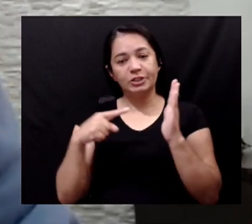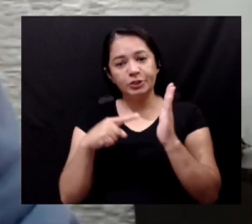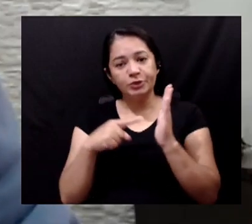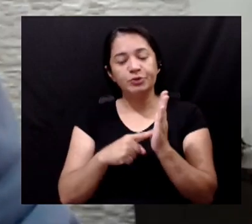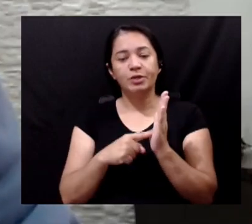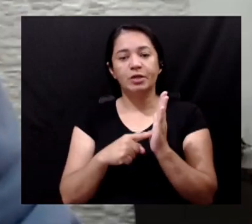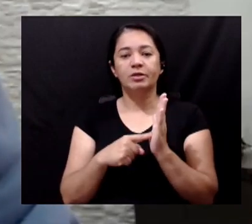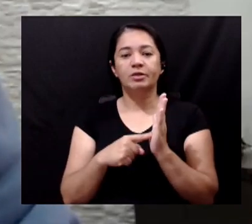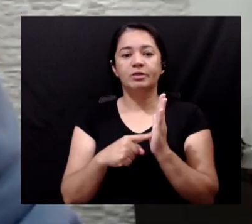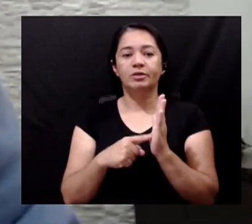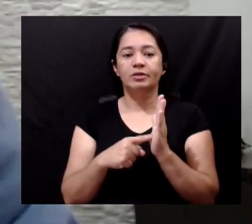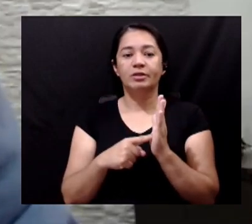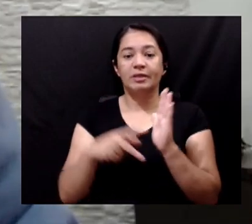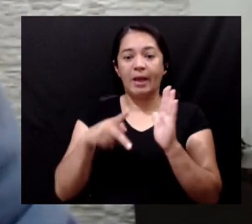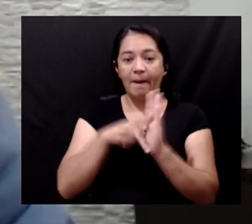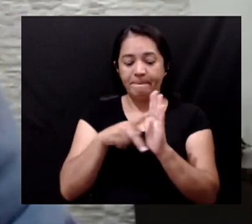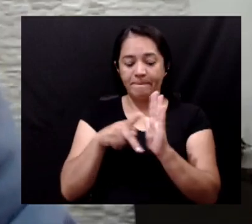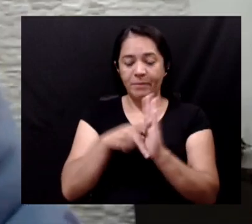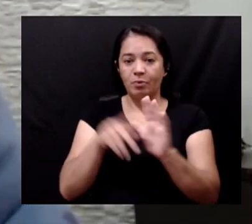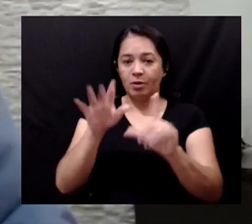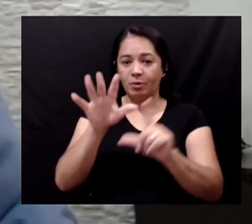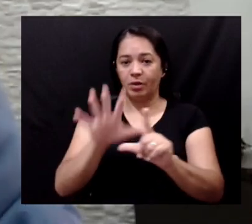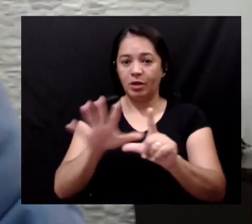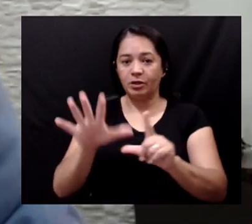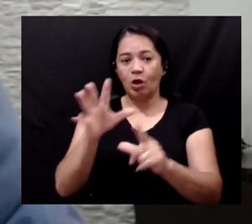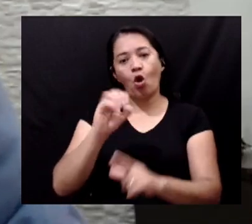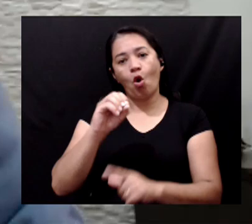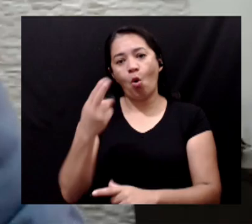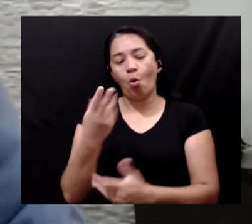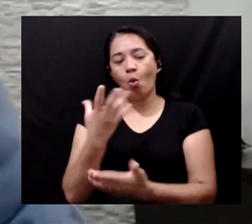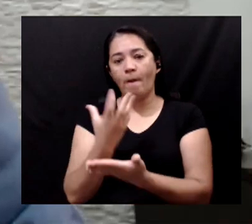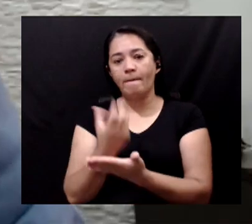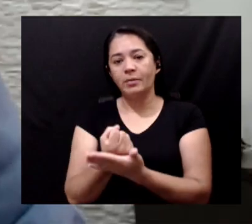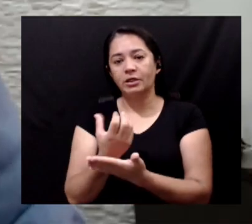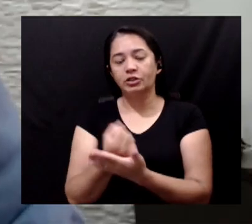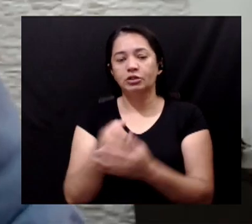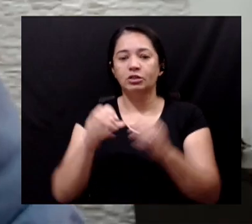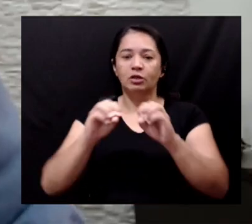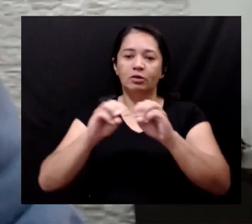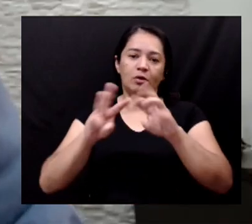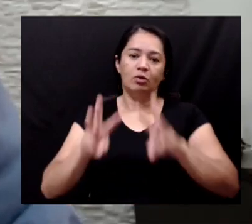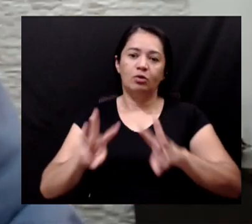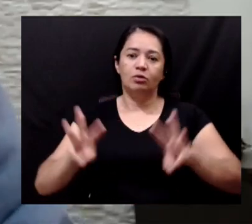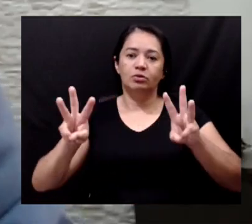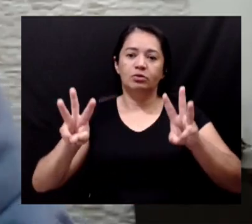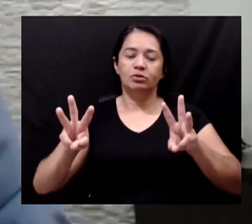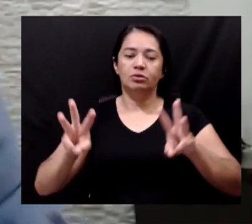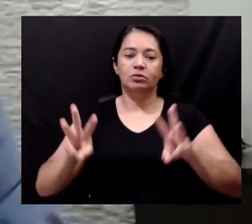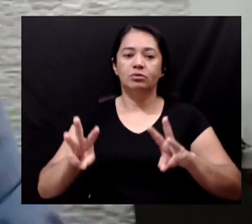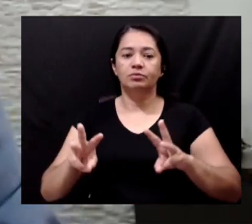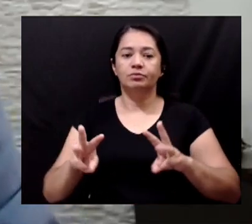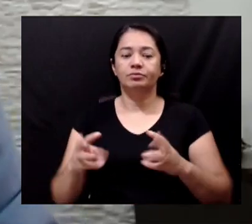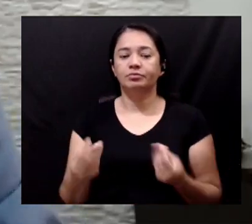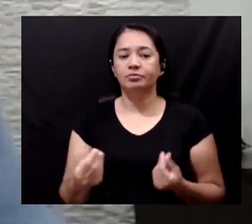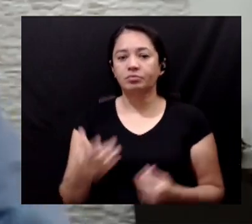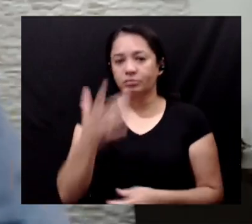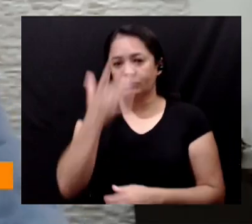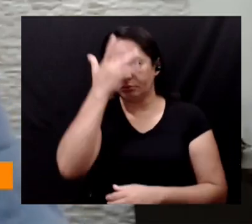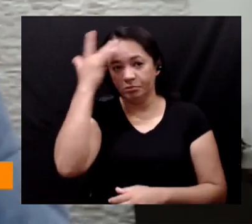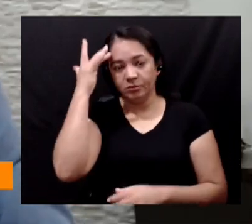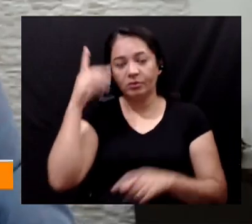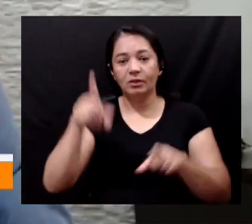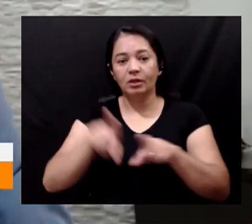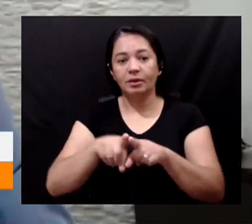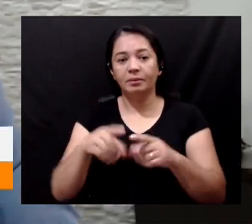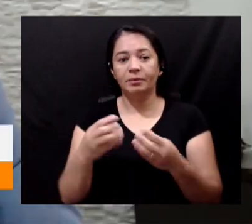própria plataforma, no próprio aplicativo, no site, enfim, assim, no caso, a pessoa também pegar, digamos que as